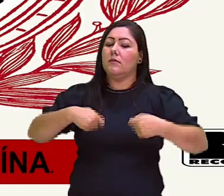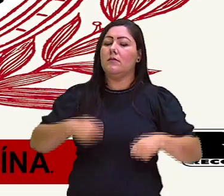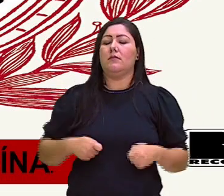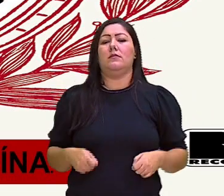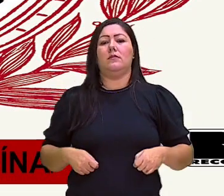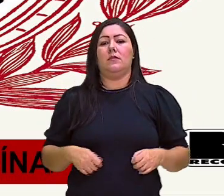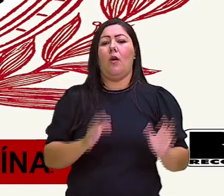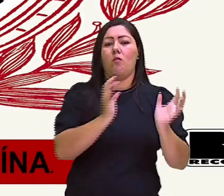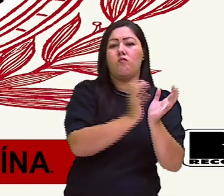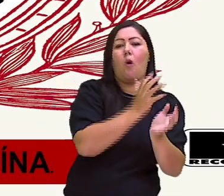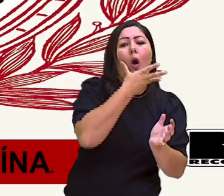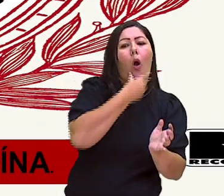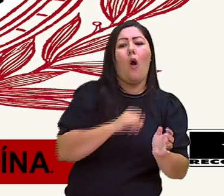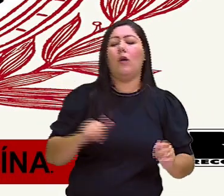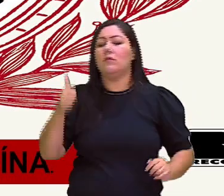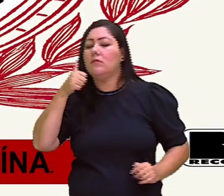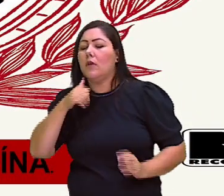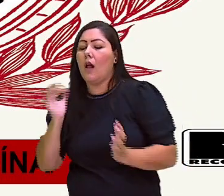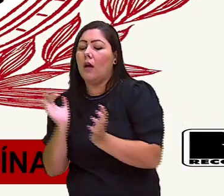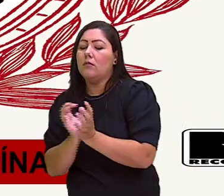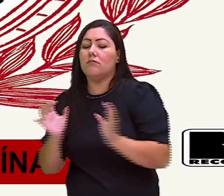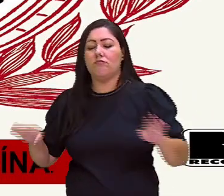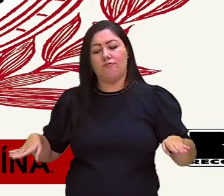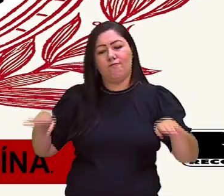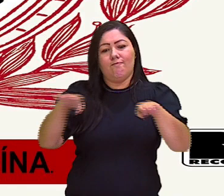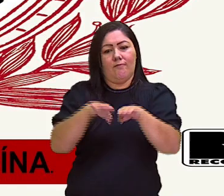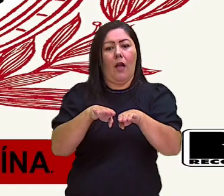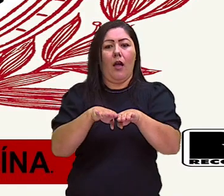que um sobressair ao outro?